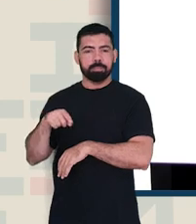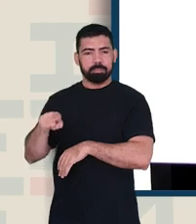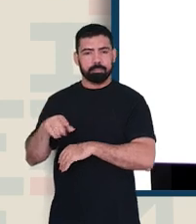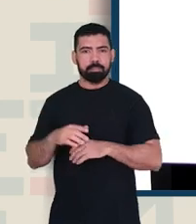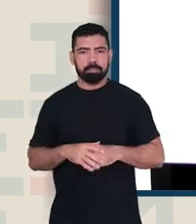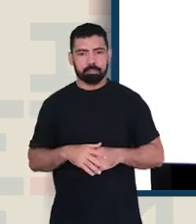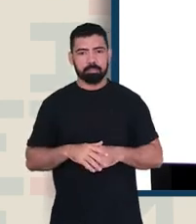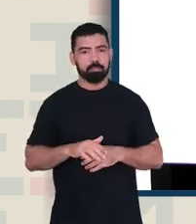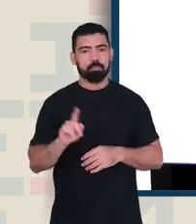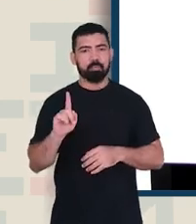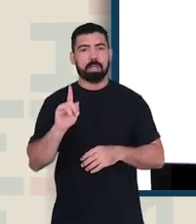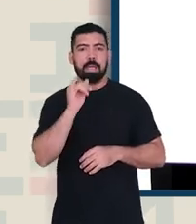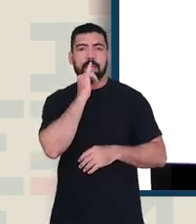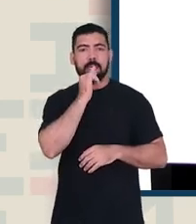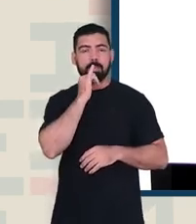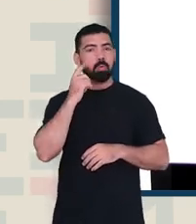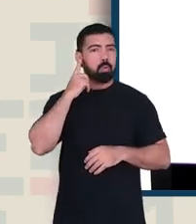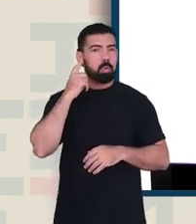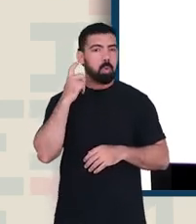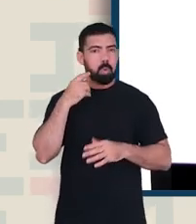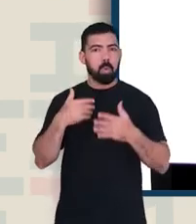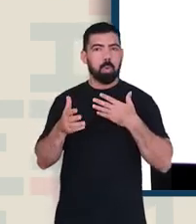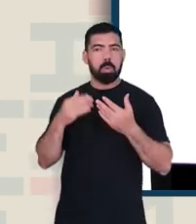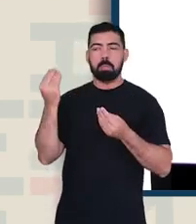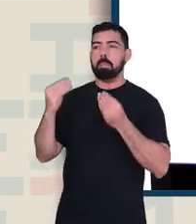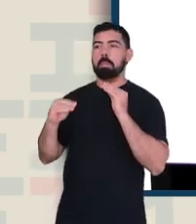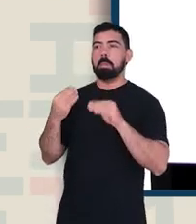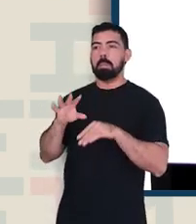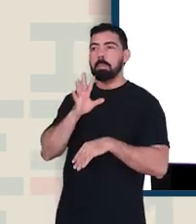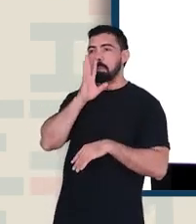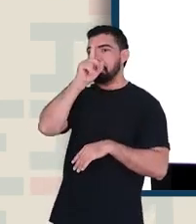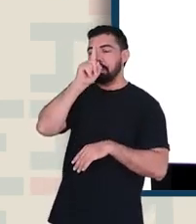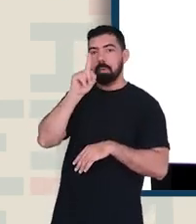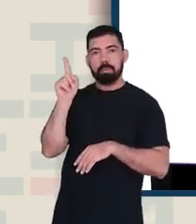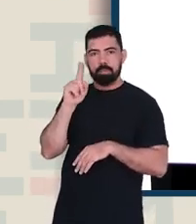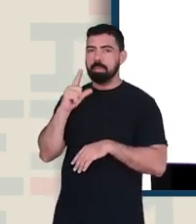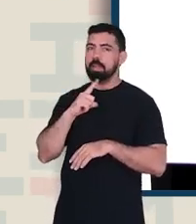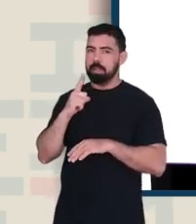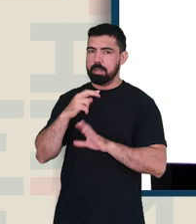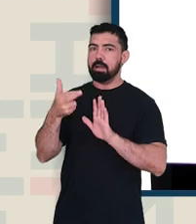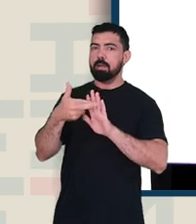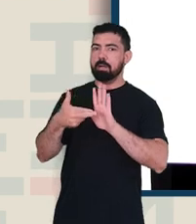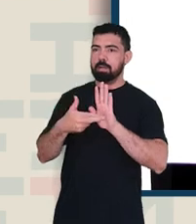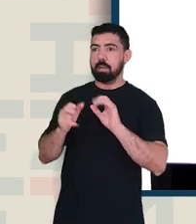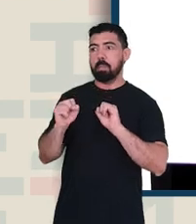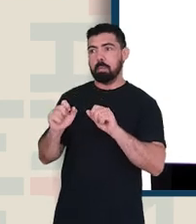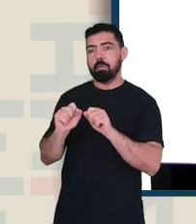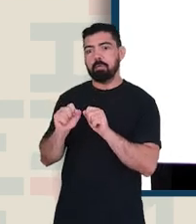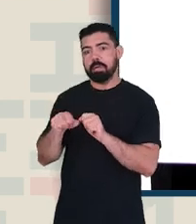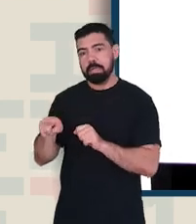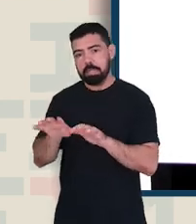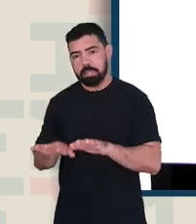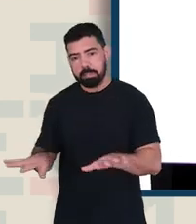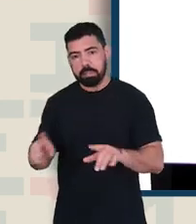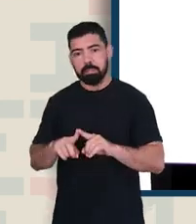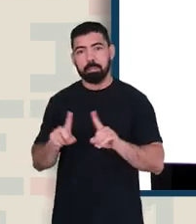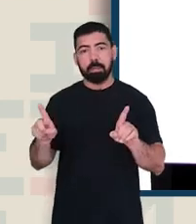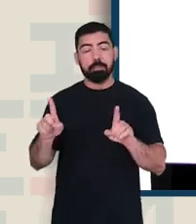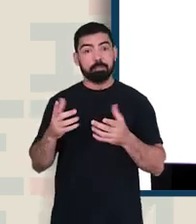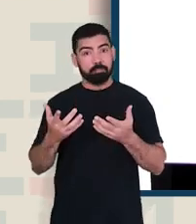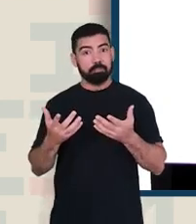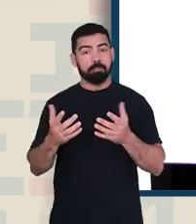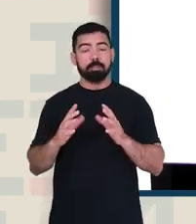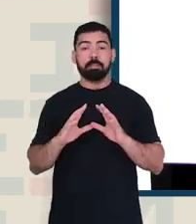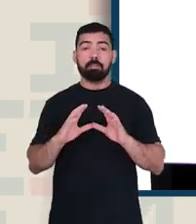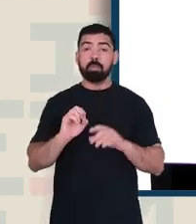que não é só colocar um som atrás do outro e ver o que acontece. Pode ser feito desse jeito e depois organizar um